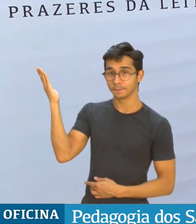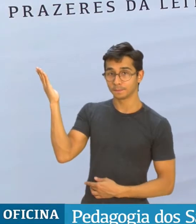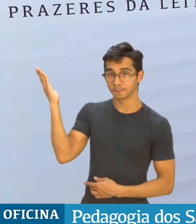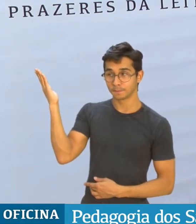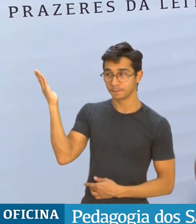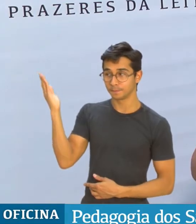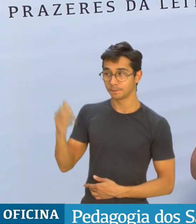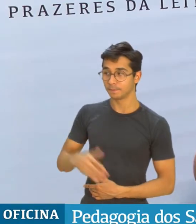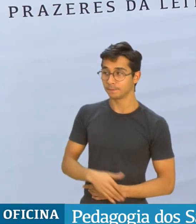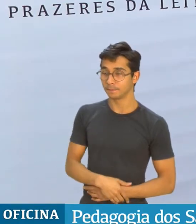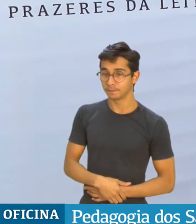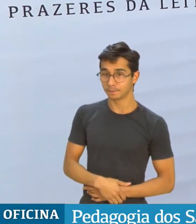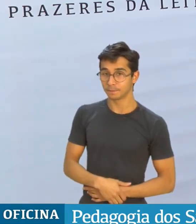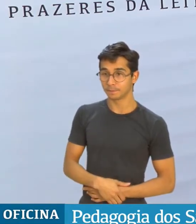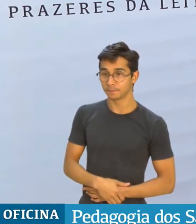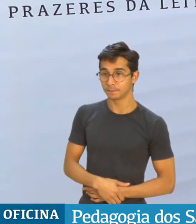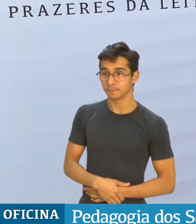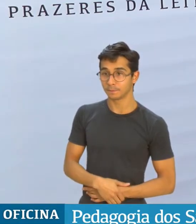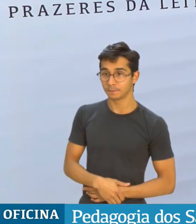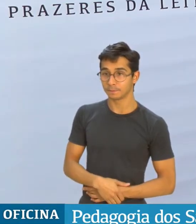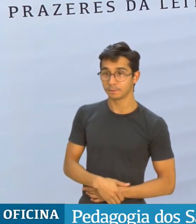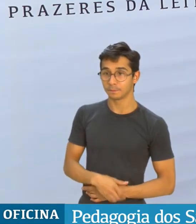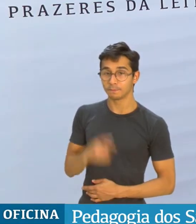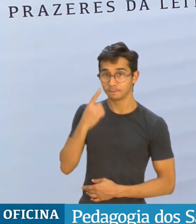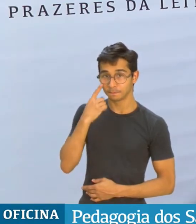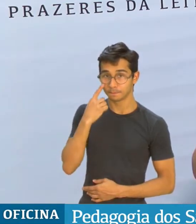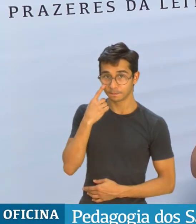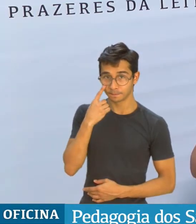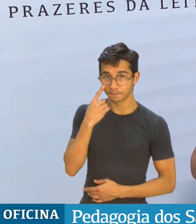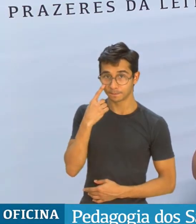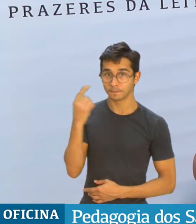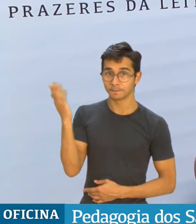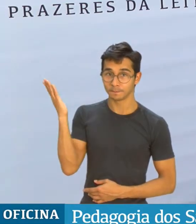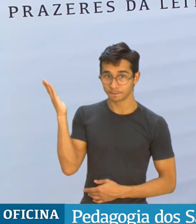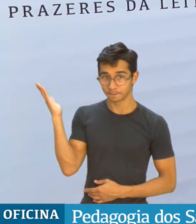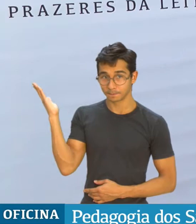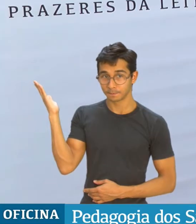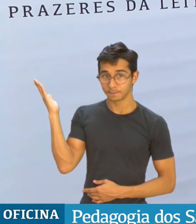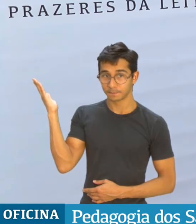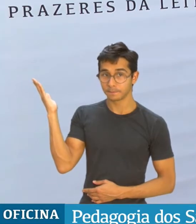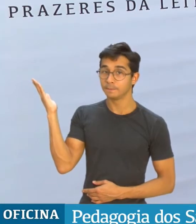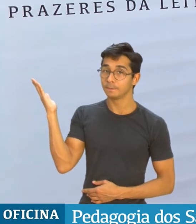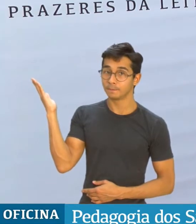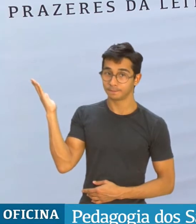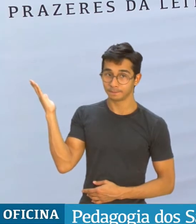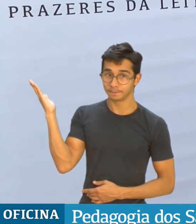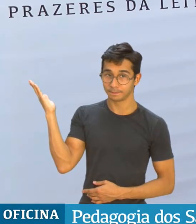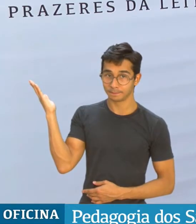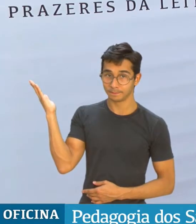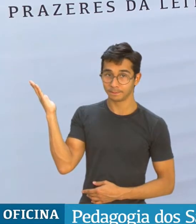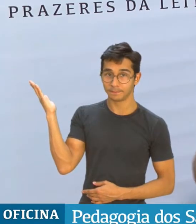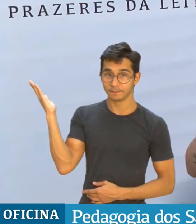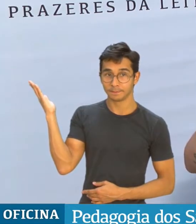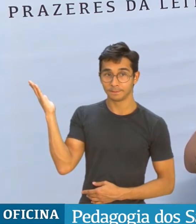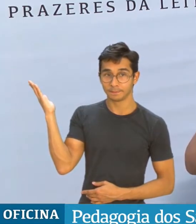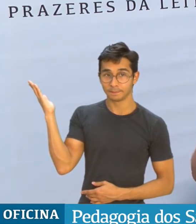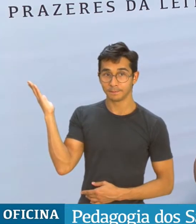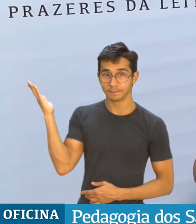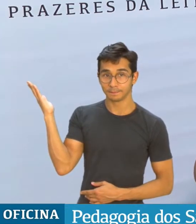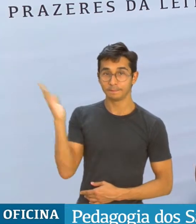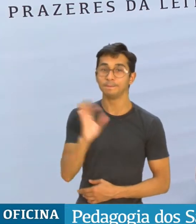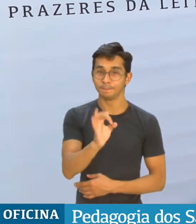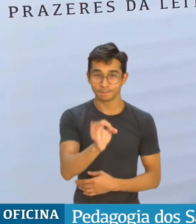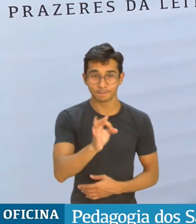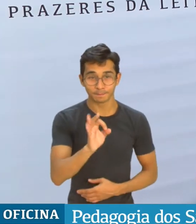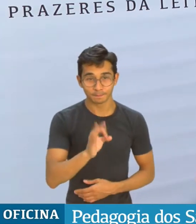Demar, Coletivo Perifatividade e Sarau Suburbano, né?